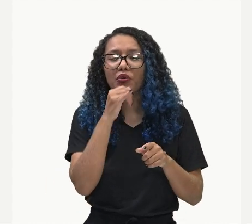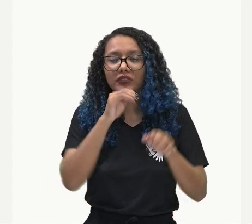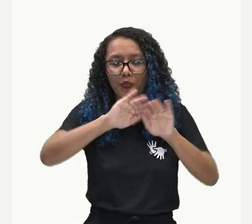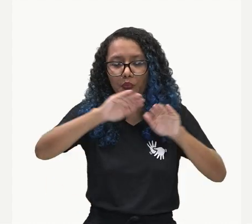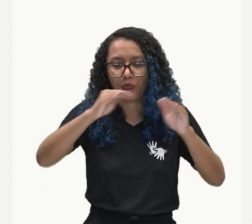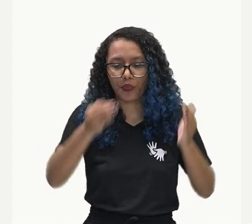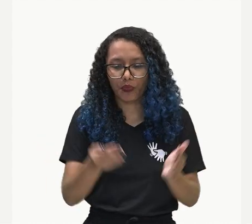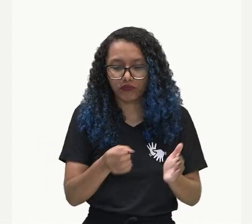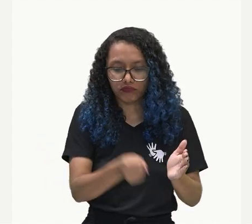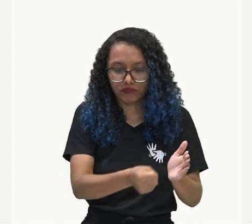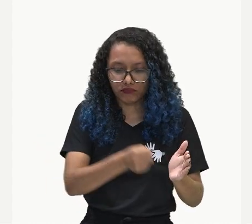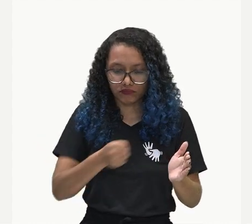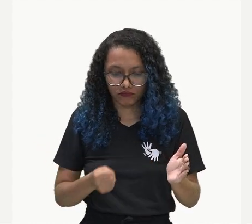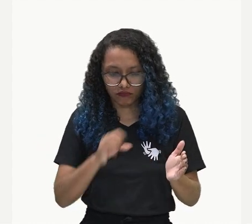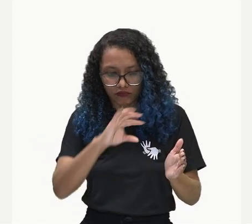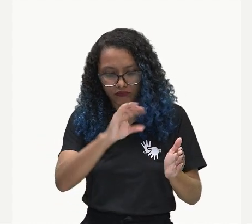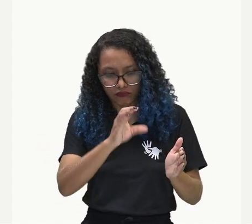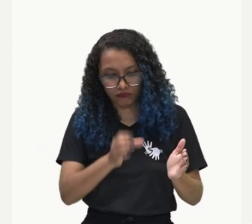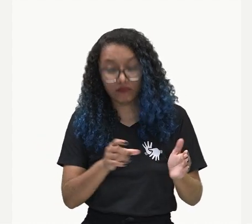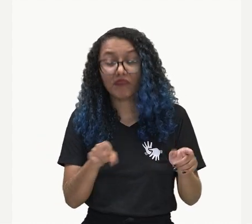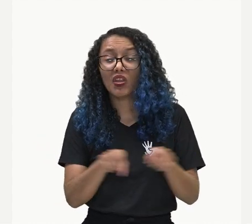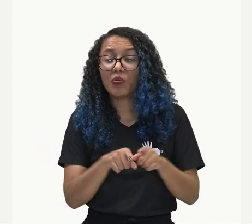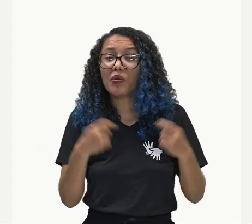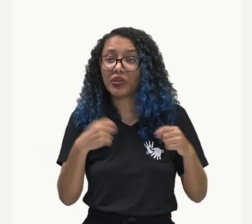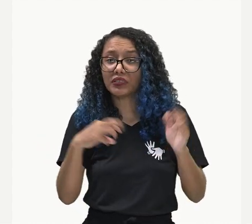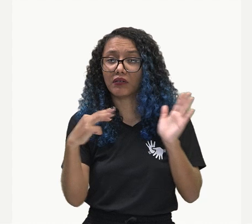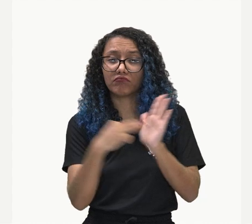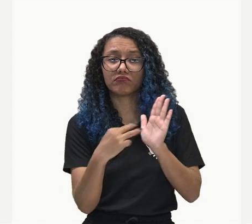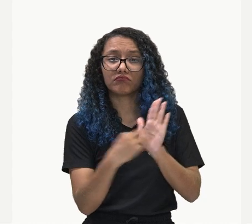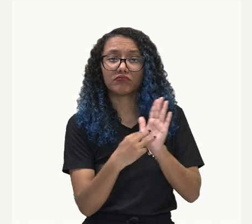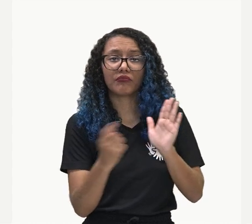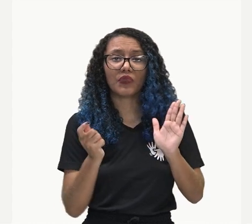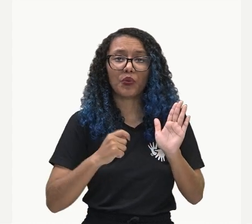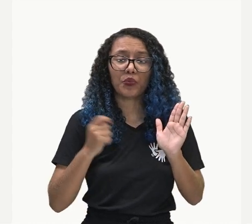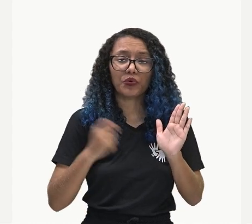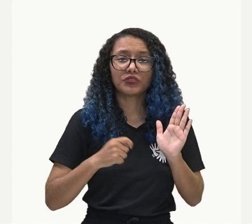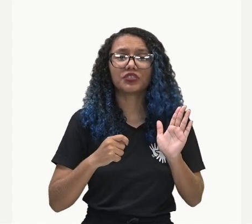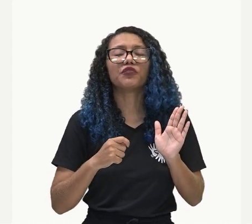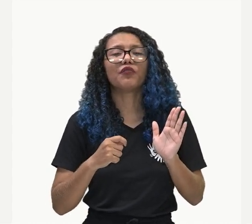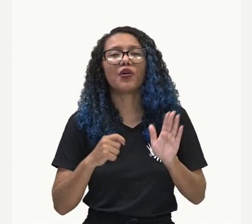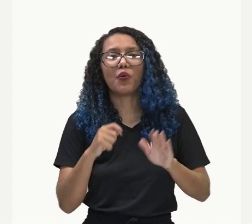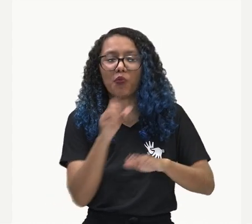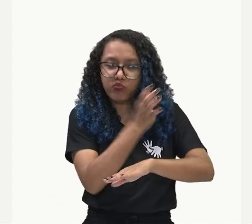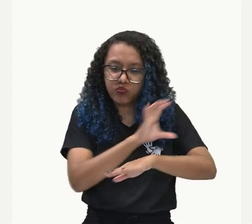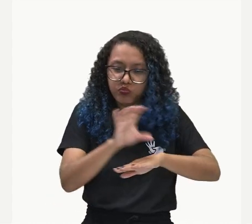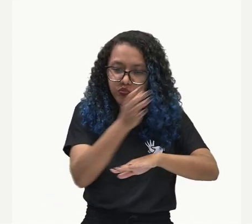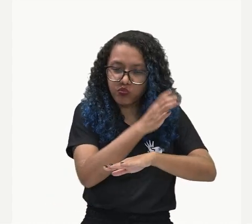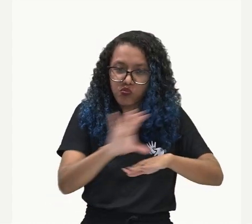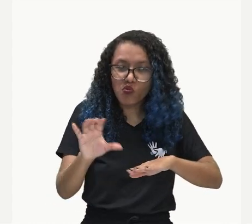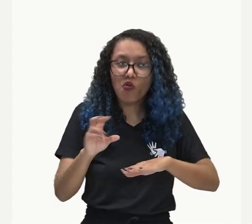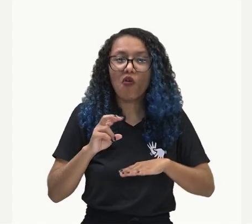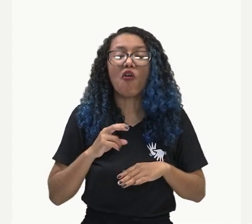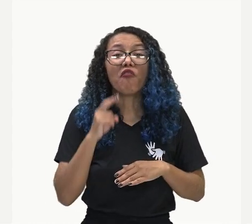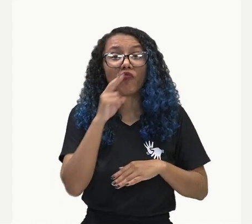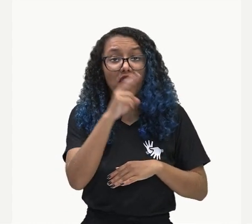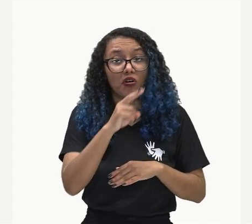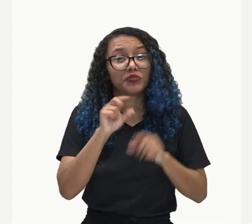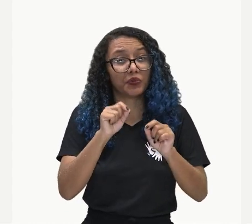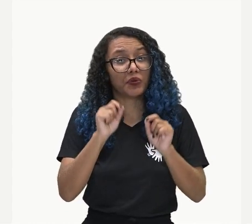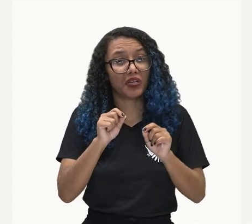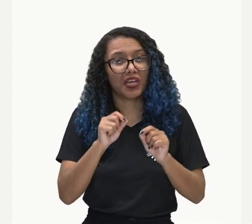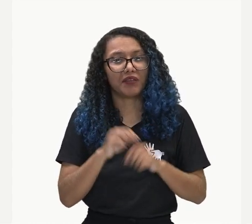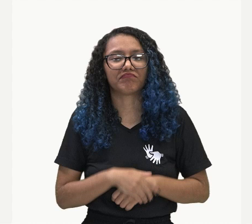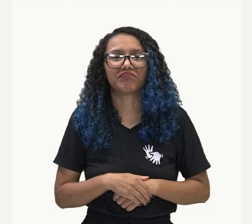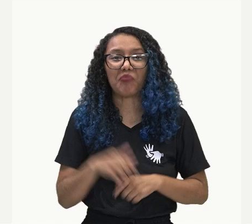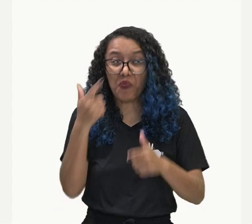air fries, elas precisam de tomadas que suportem uma corrente elétrica maior para não haver ali um curto-circuito, né,